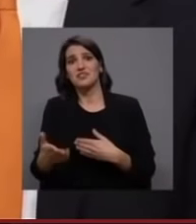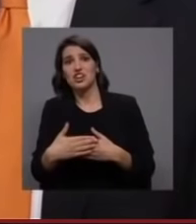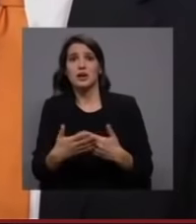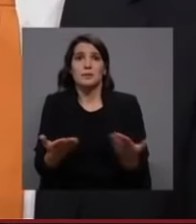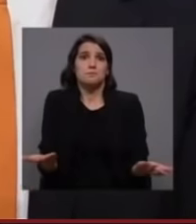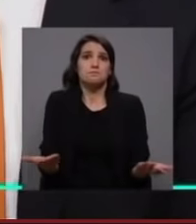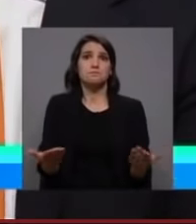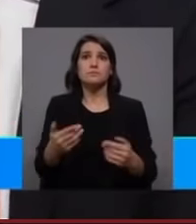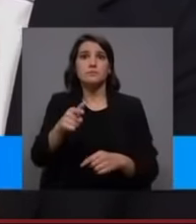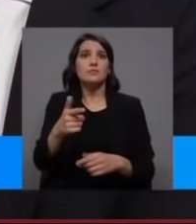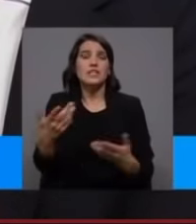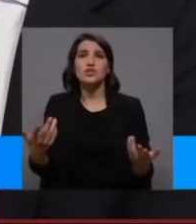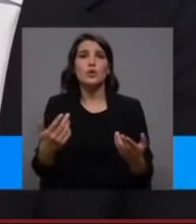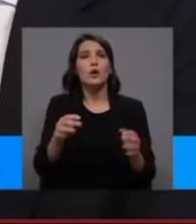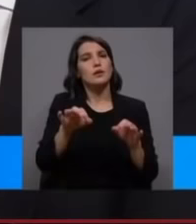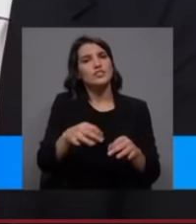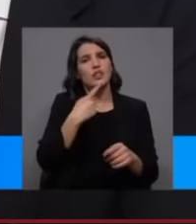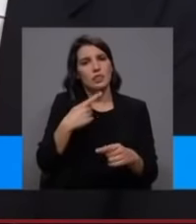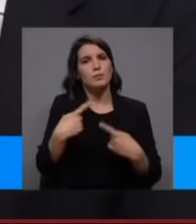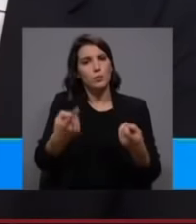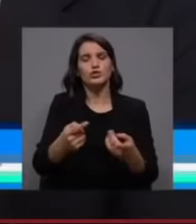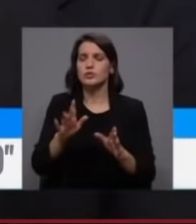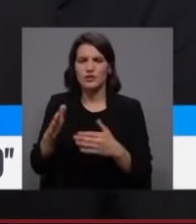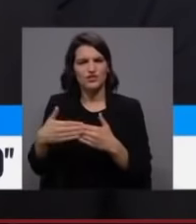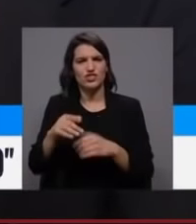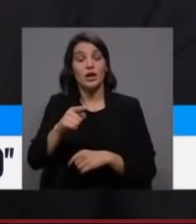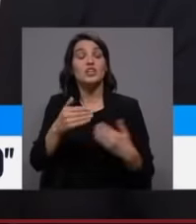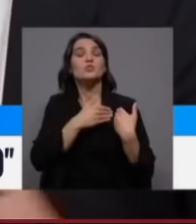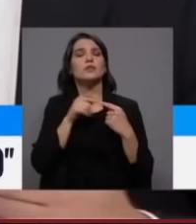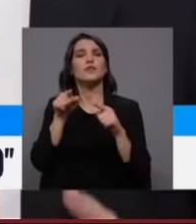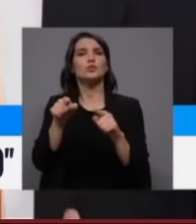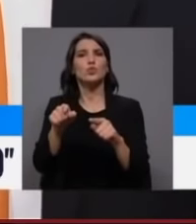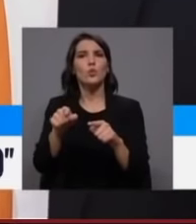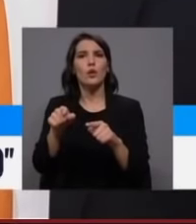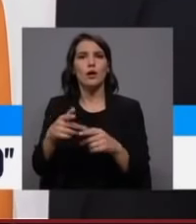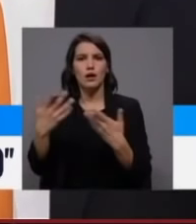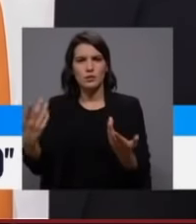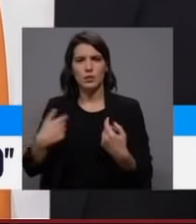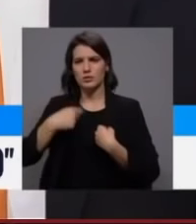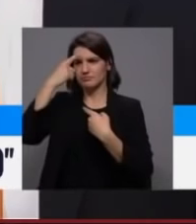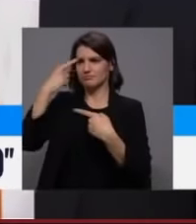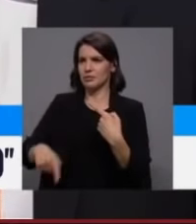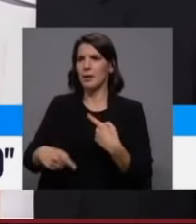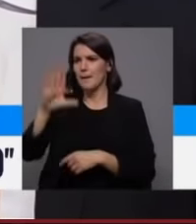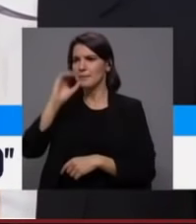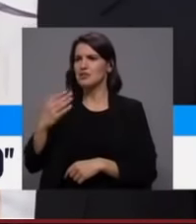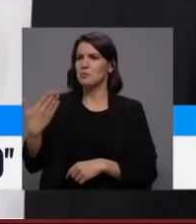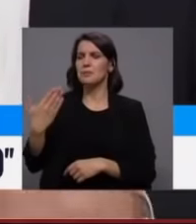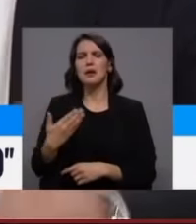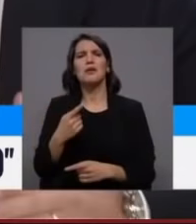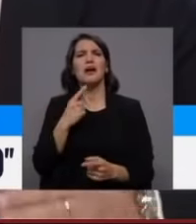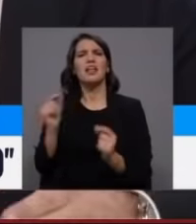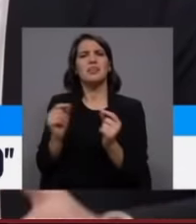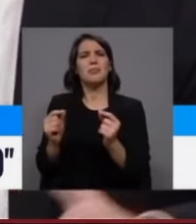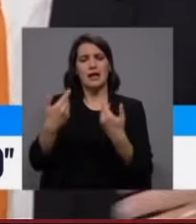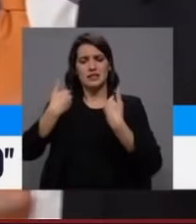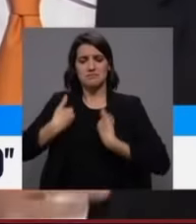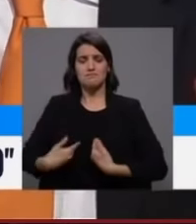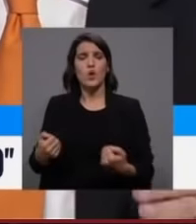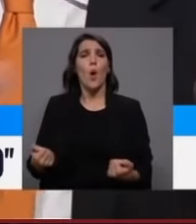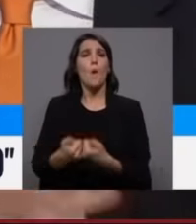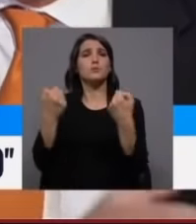vamos ator é sempre a mesma coisa só puxar isso é sua responsabilidade e tá Deus podem ver um plano Neste vídeo bater com alguém que é só